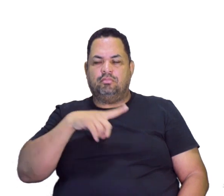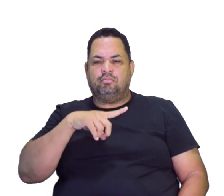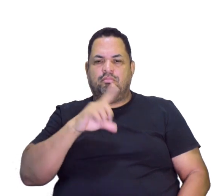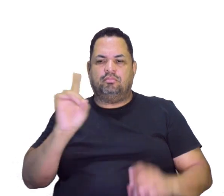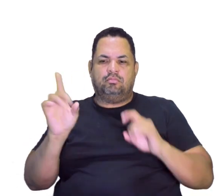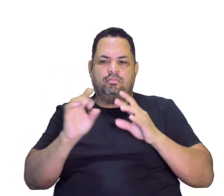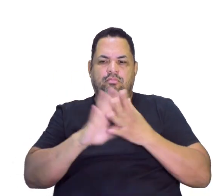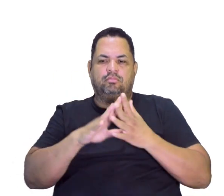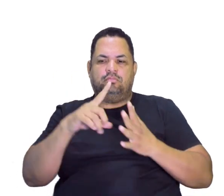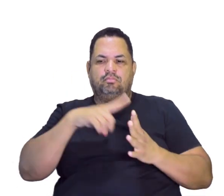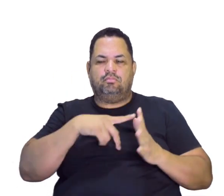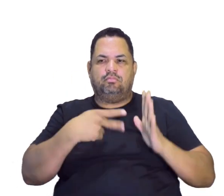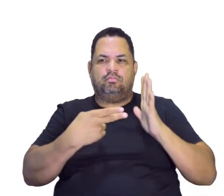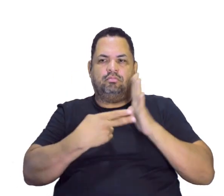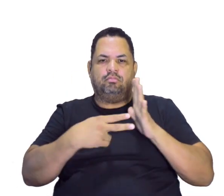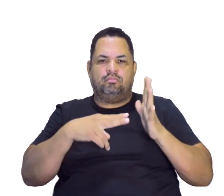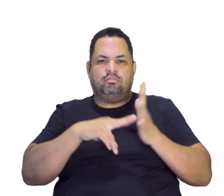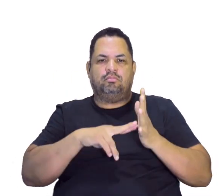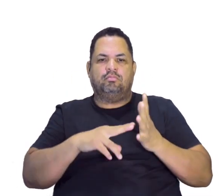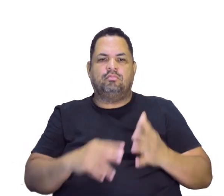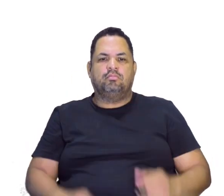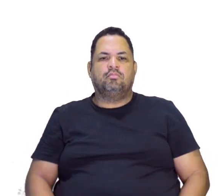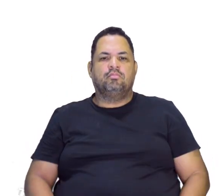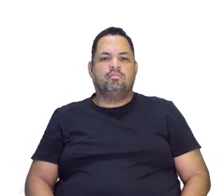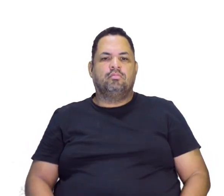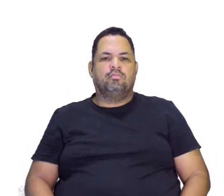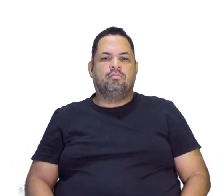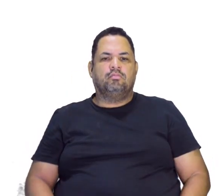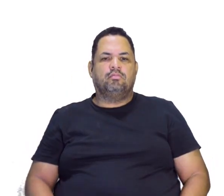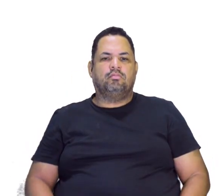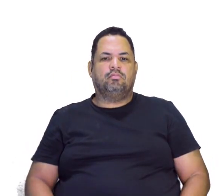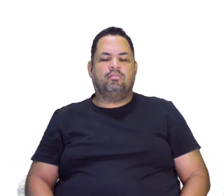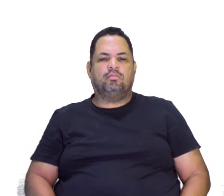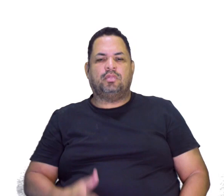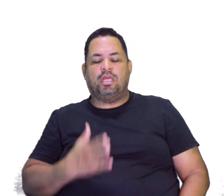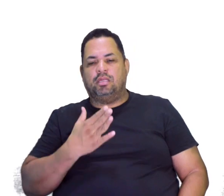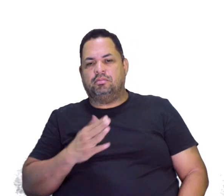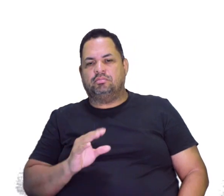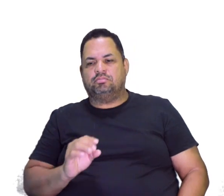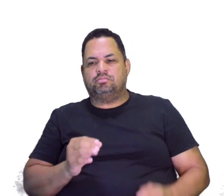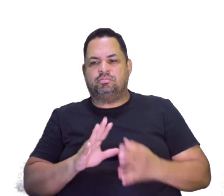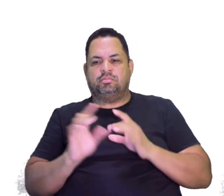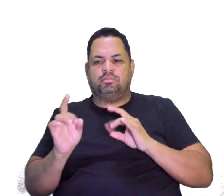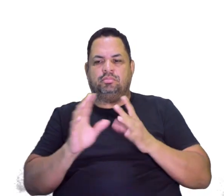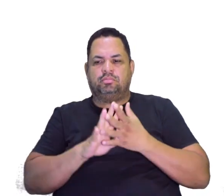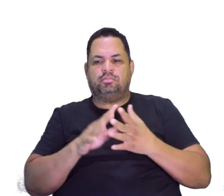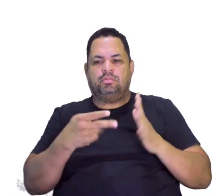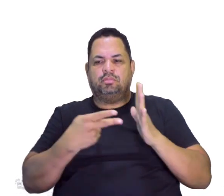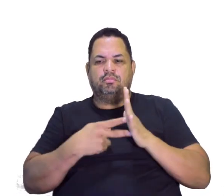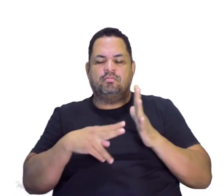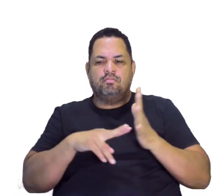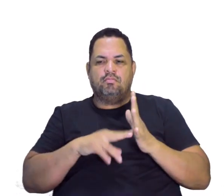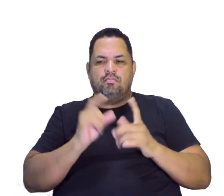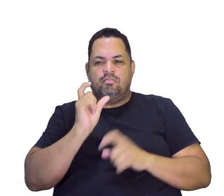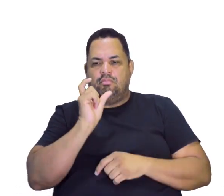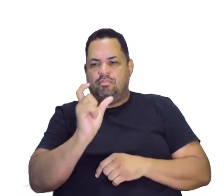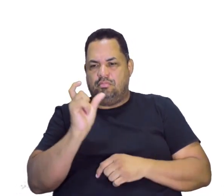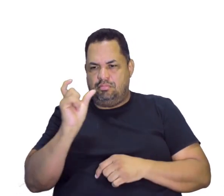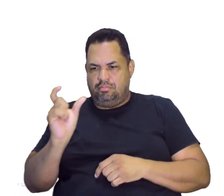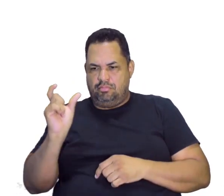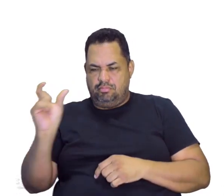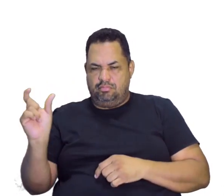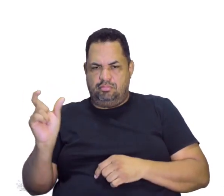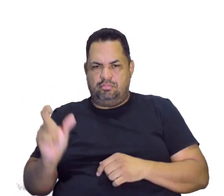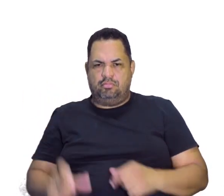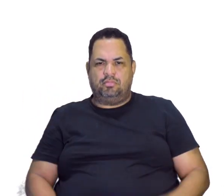aí tem tem um significado AB é homem por eh alimento né alim Eh comer e o